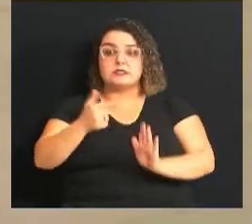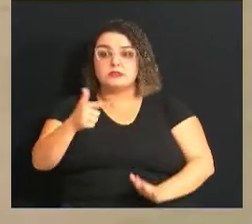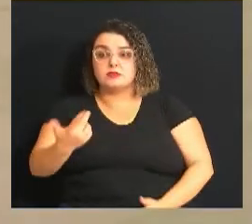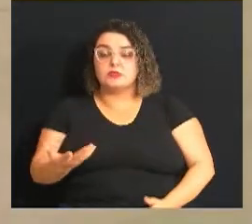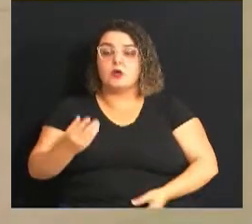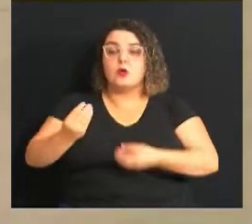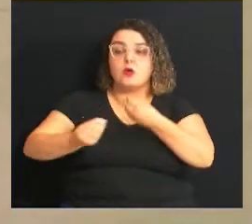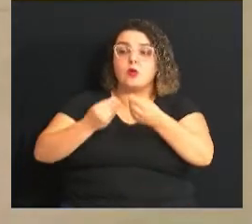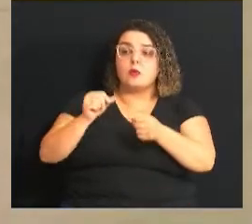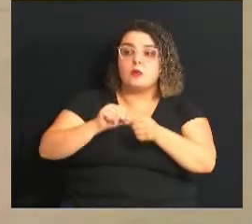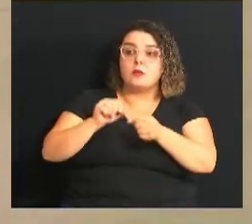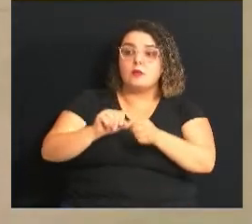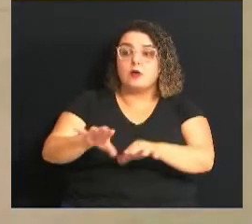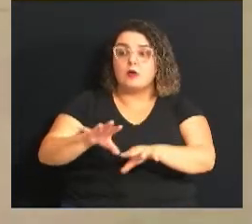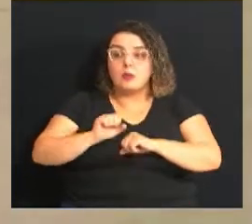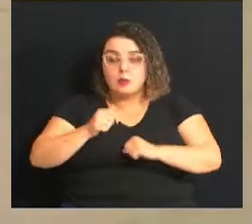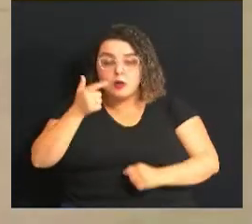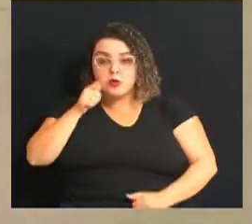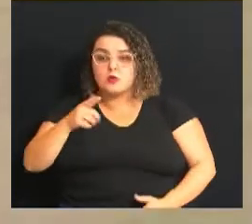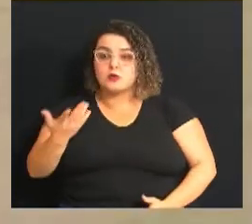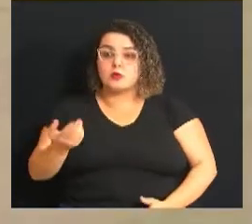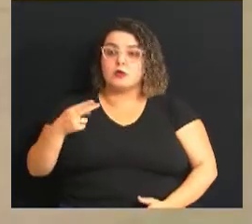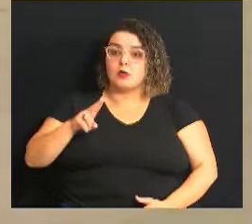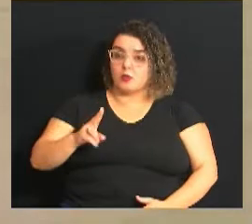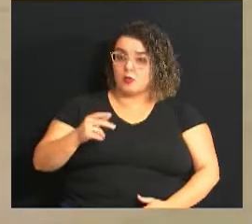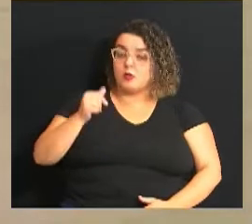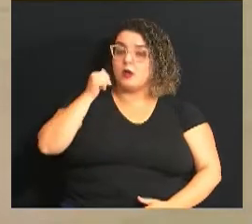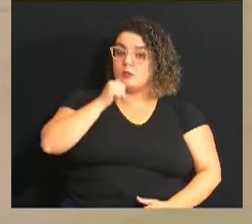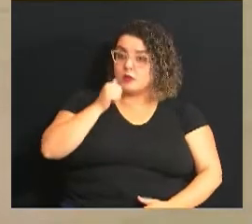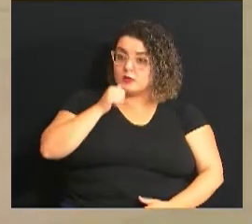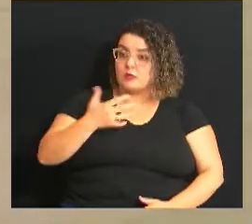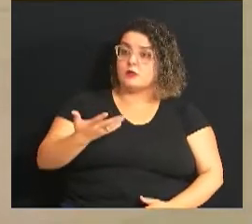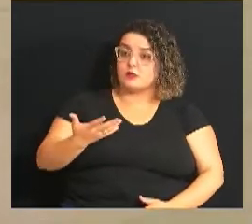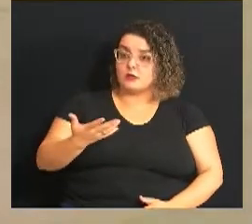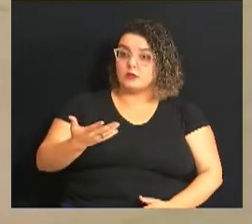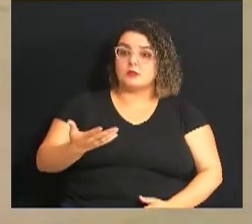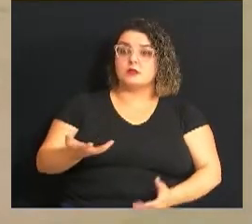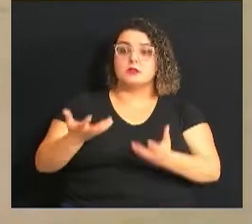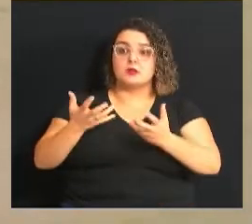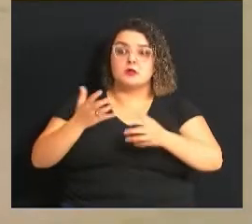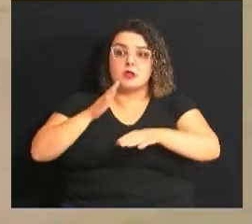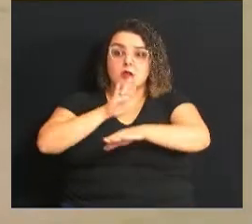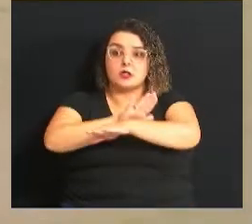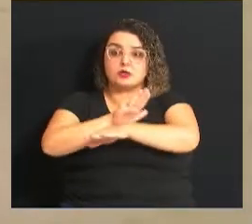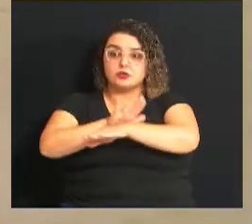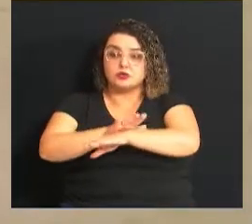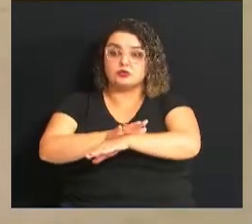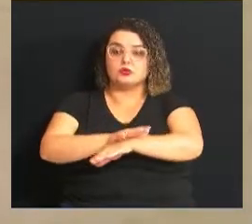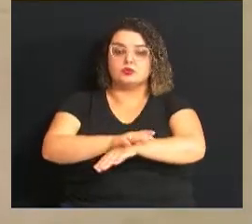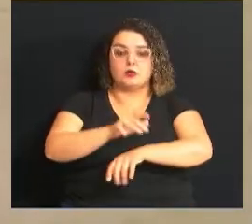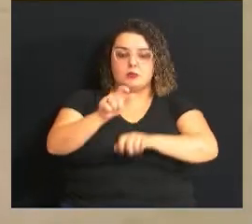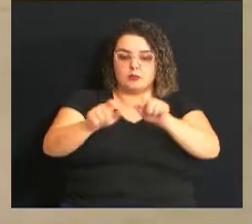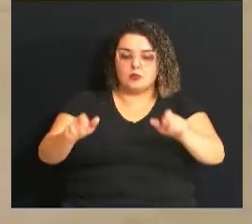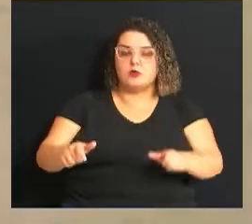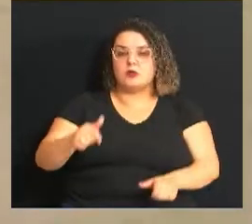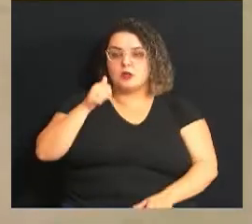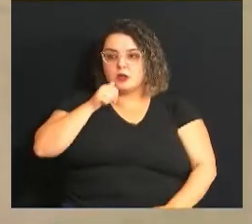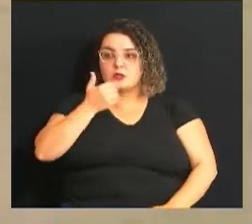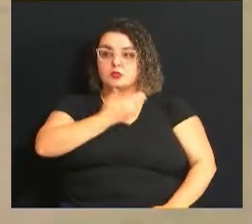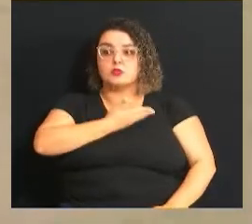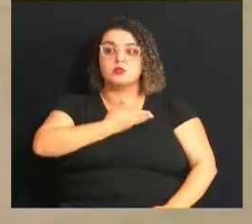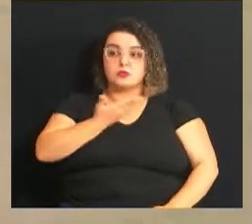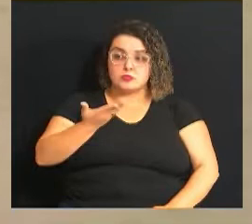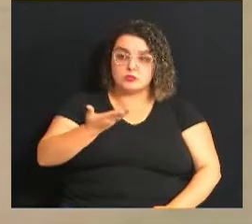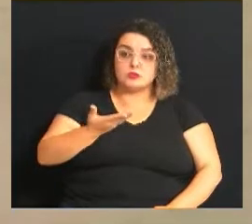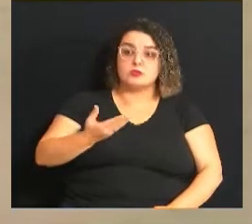para adquirir essa medida, ou para aquelas mulheres que desejam ajudar alguém que elas conhecem, que vive em situação